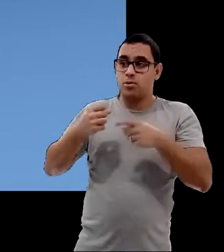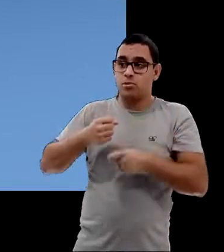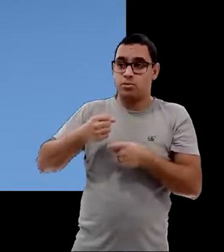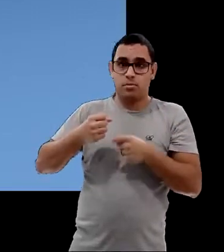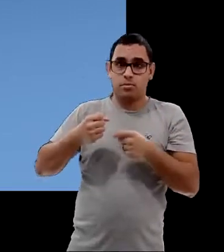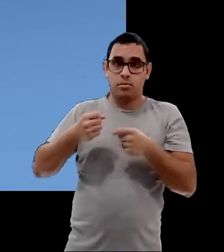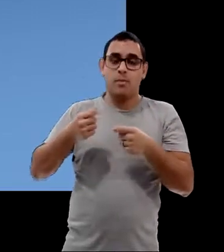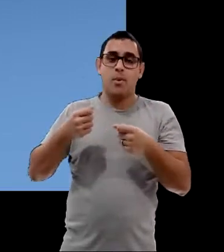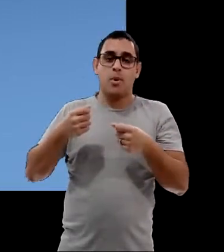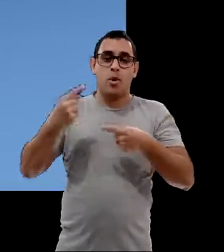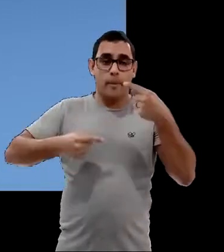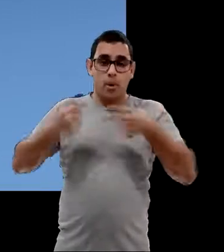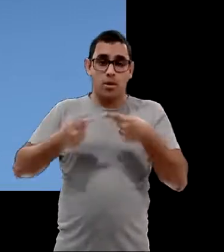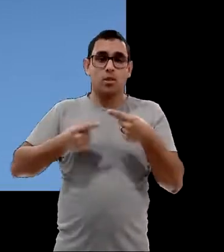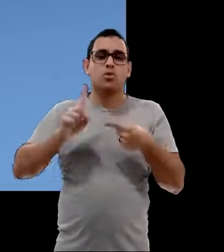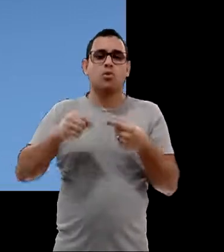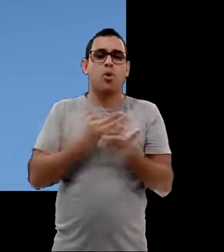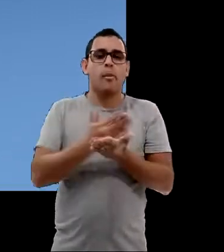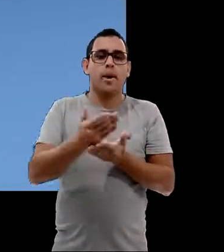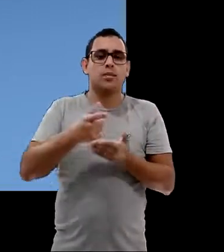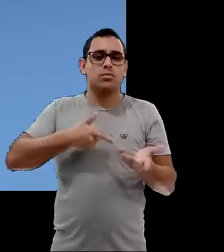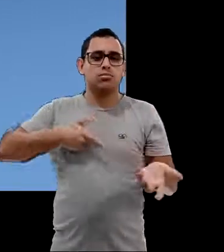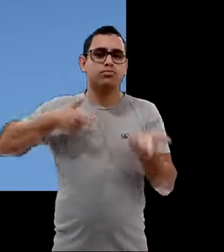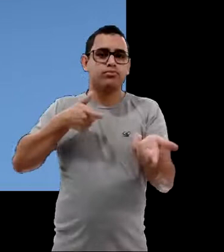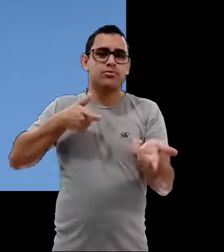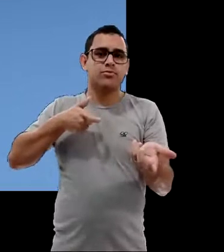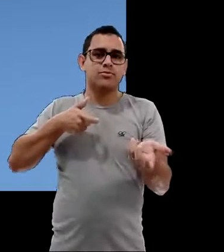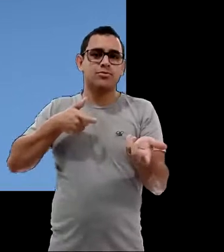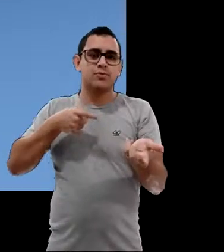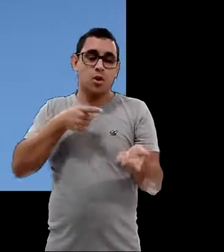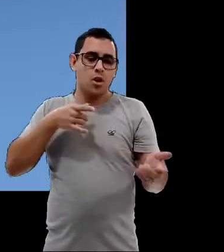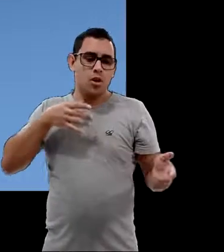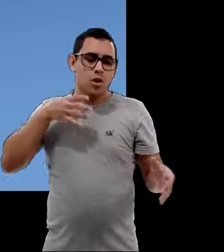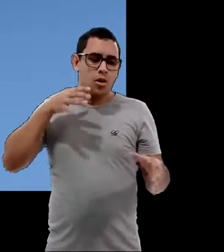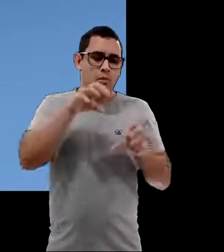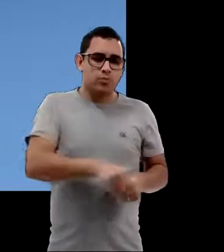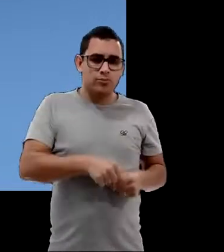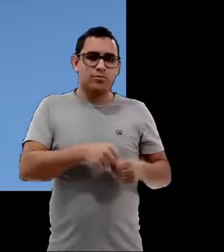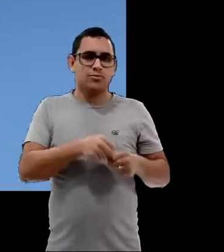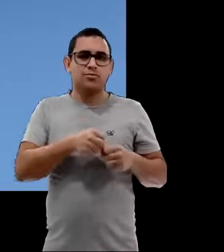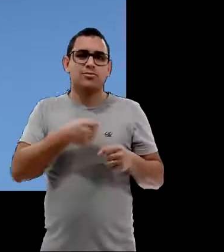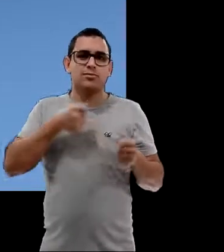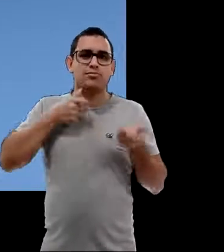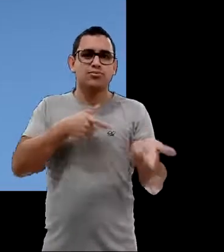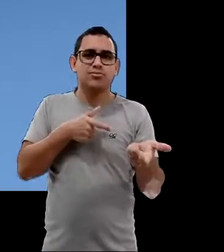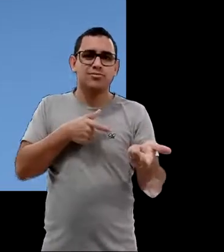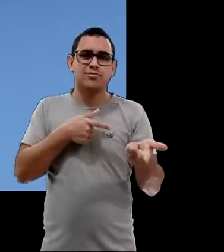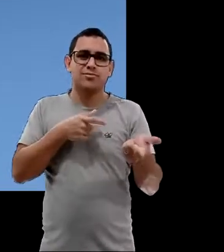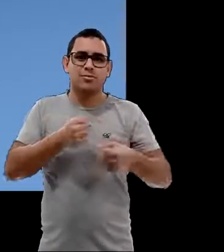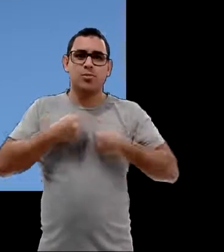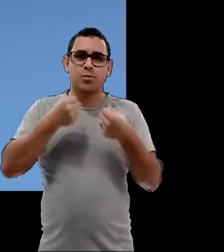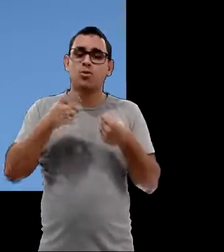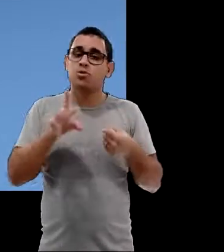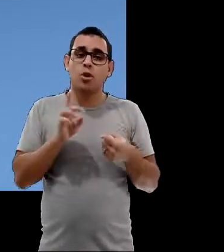da espingarda. Então, ele tomou o poder na China, até hoje pertence ao Partido Comunista